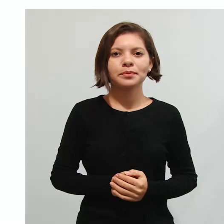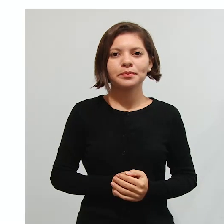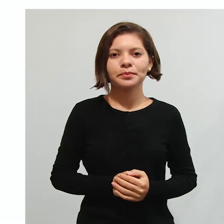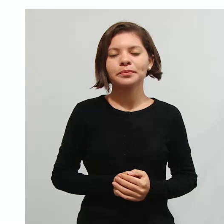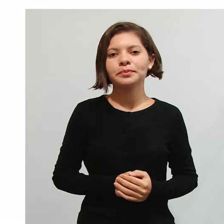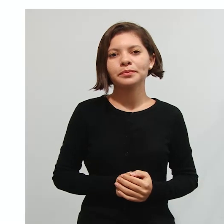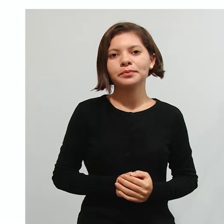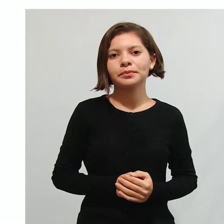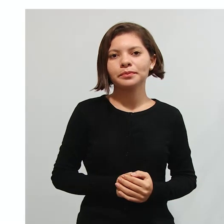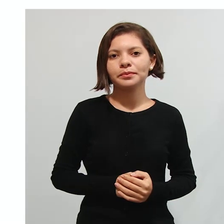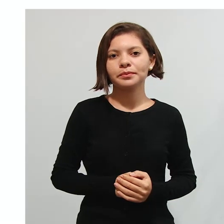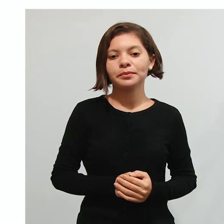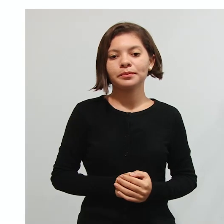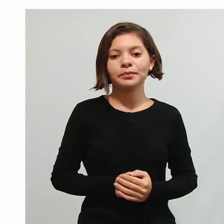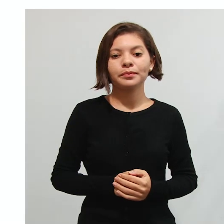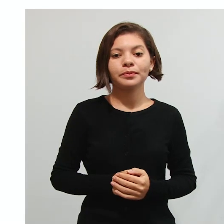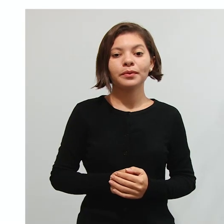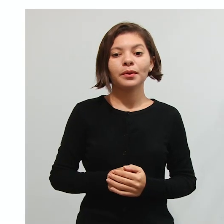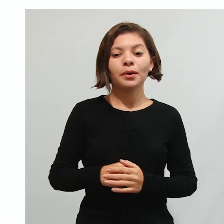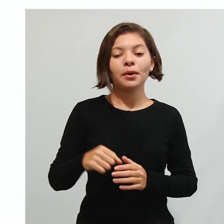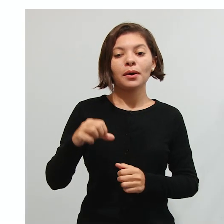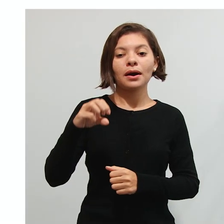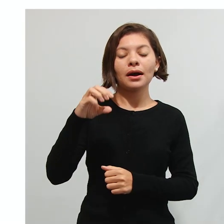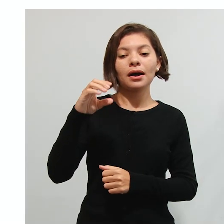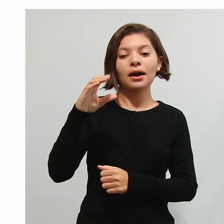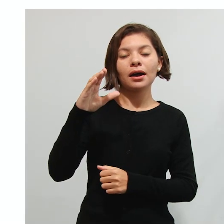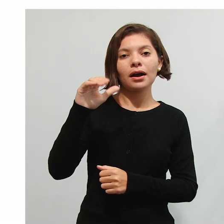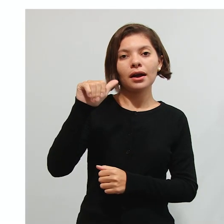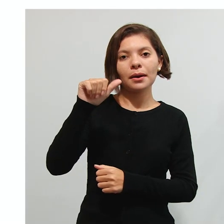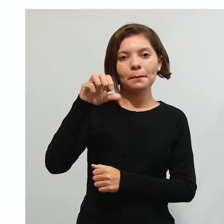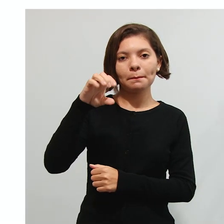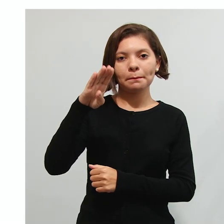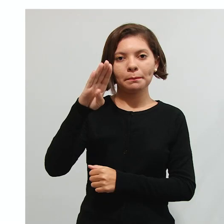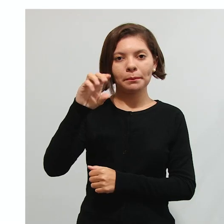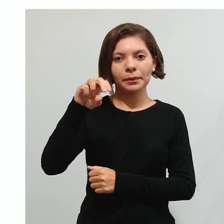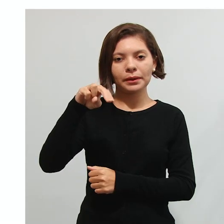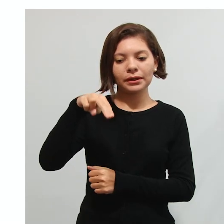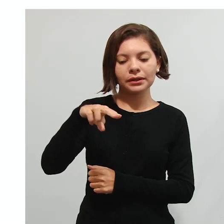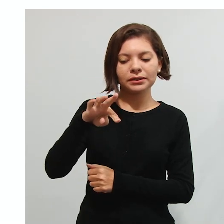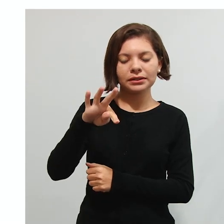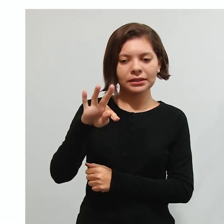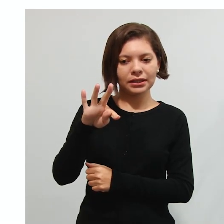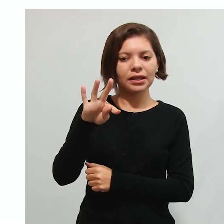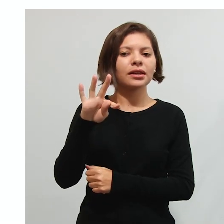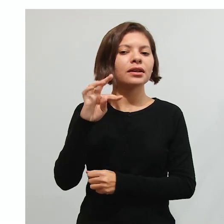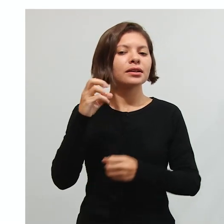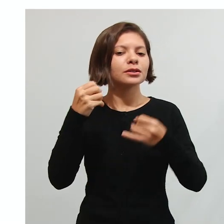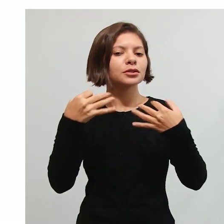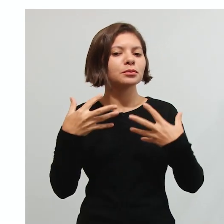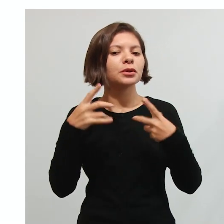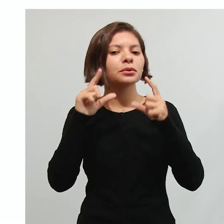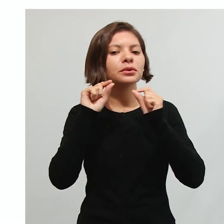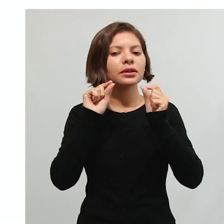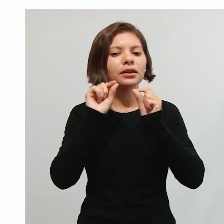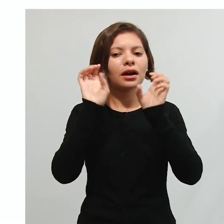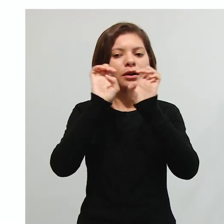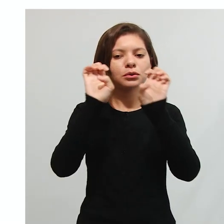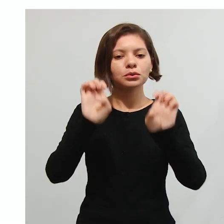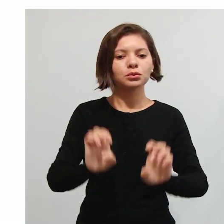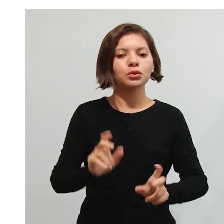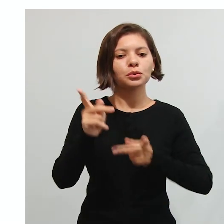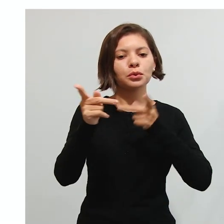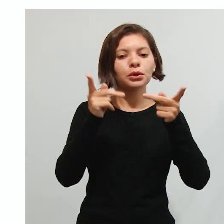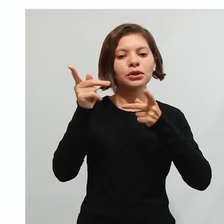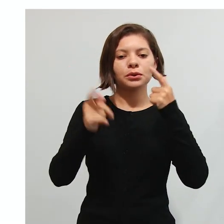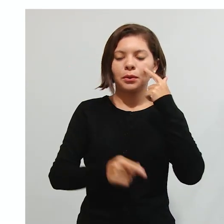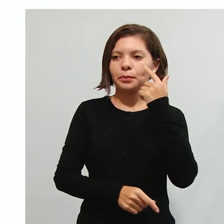teses né eh segundo a norma brasileira né que é a ABNT a famosa ABNT a estrutura de um